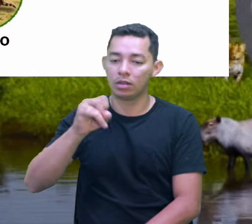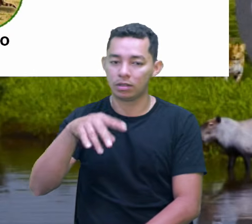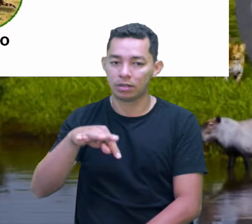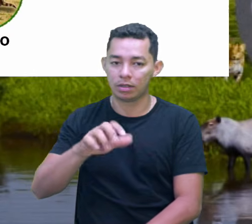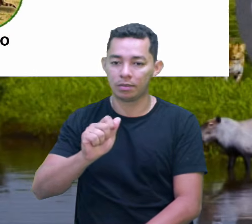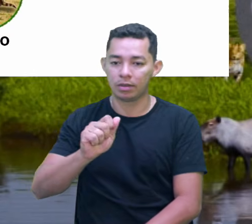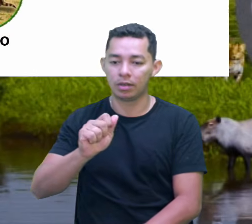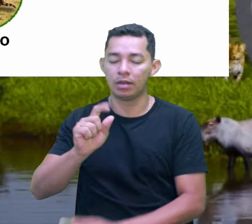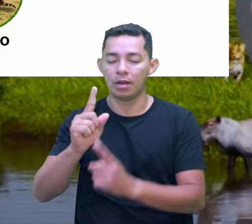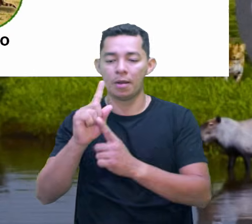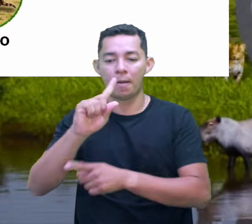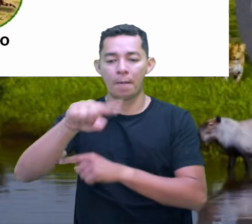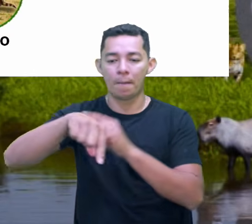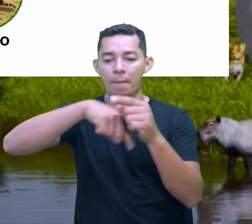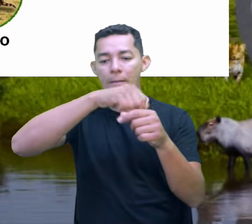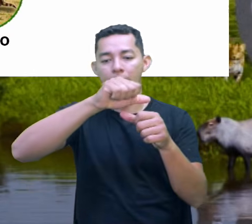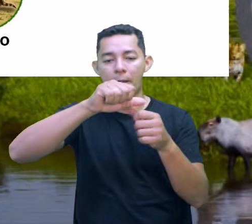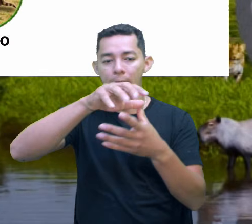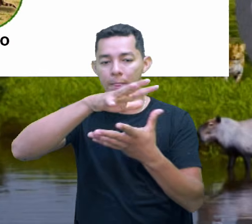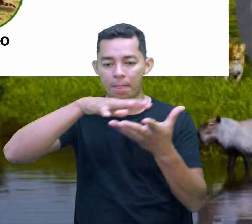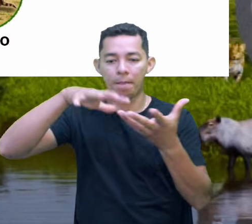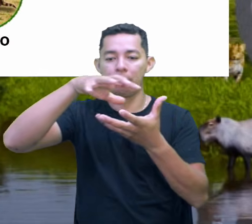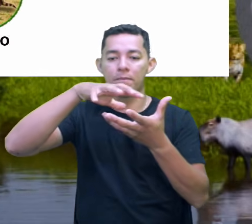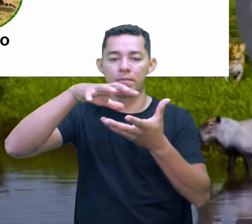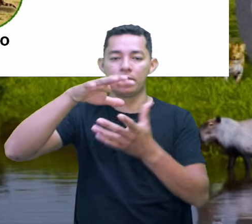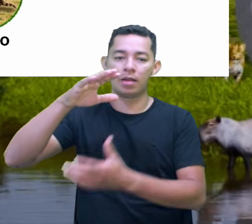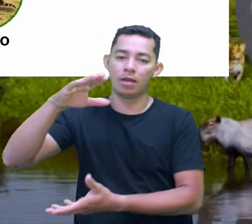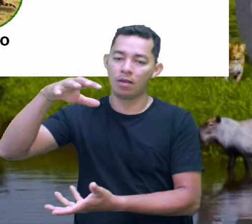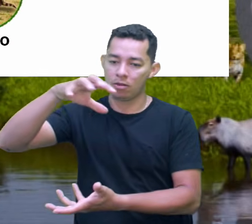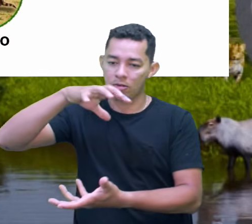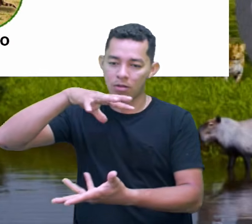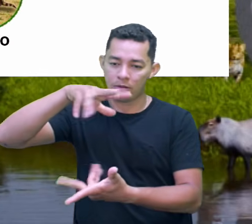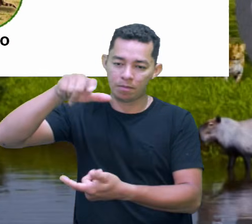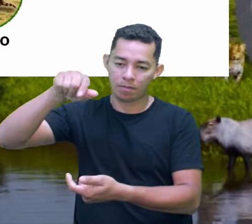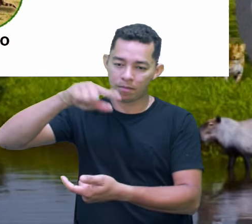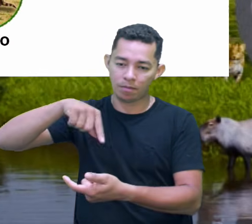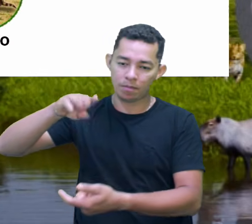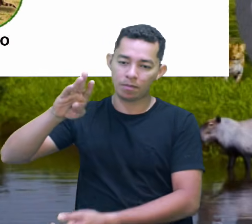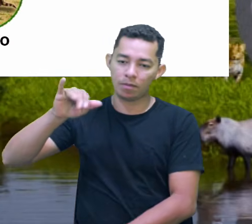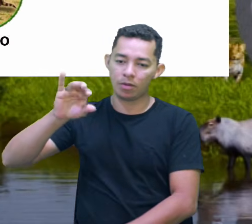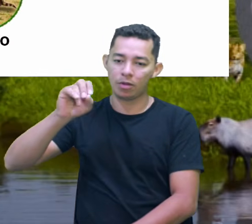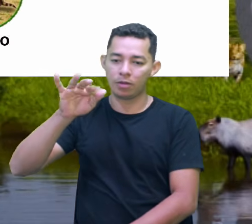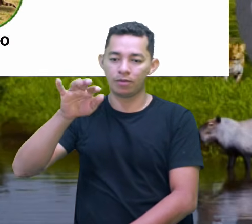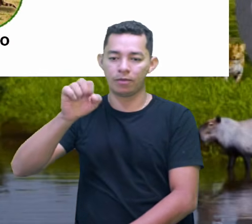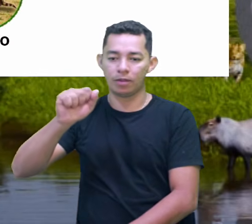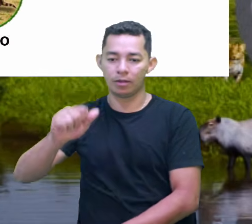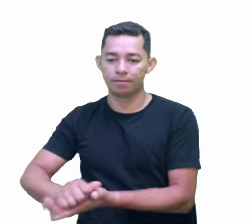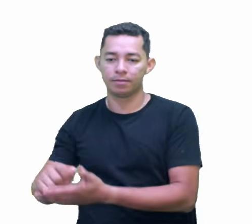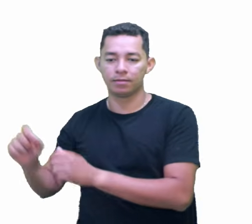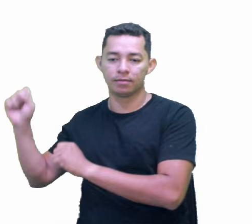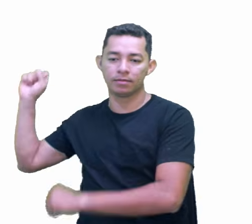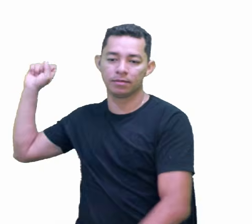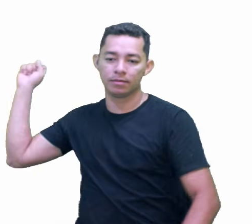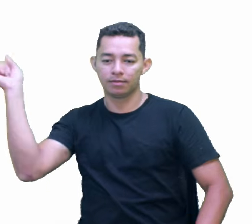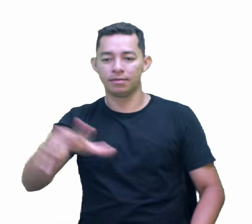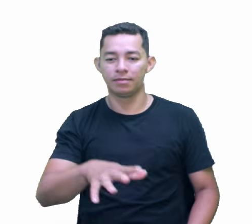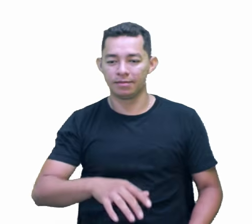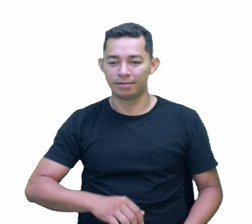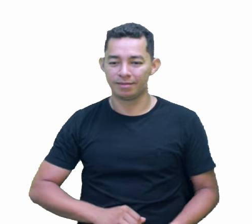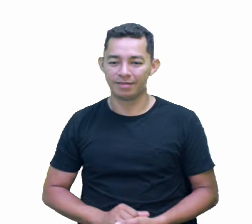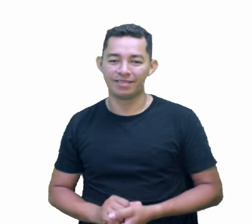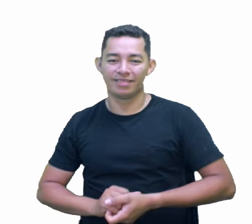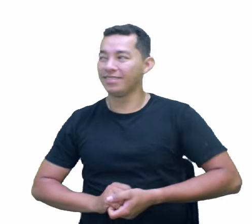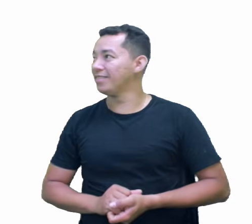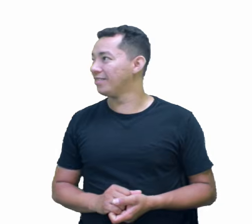esses ecossistemas vão formar a biosfera, tá bom? Vamos lá, joga na tela aí.